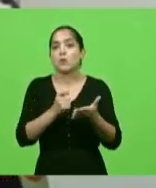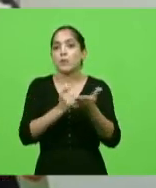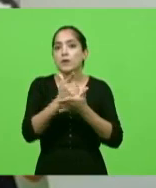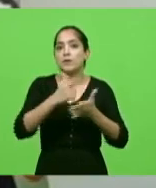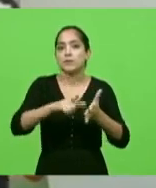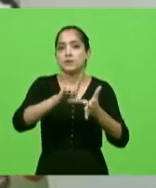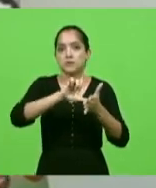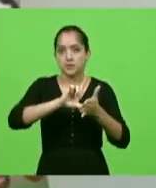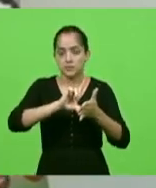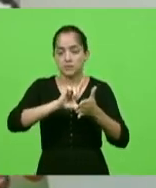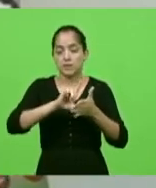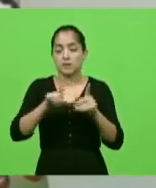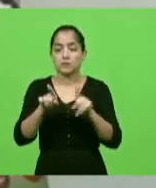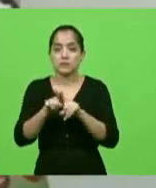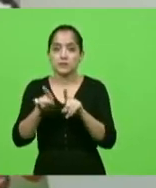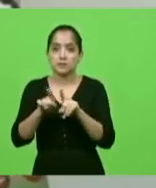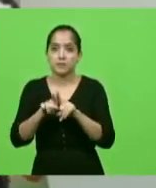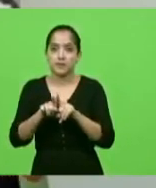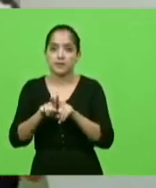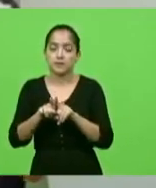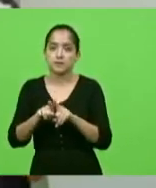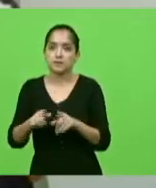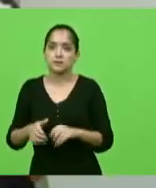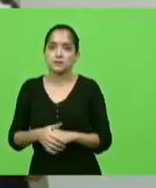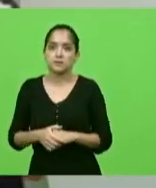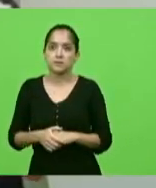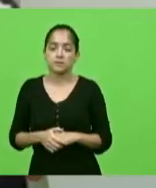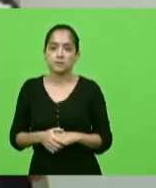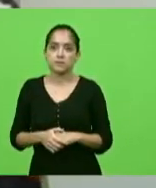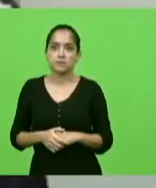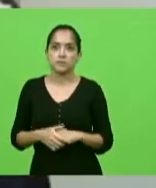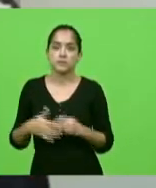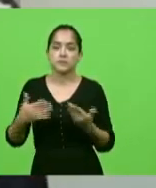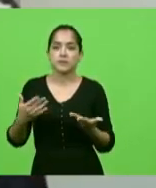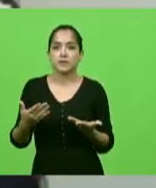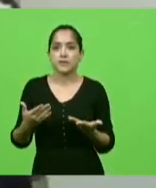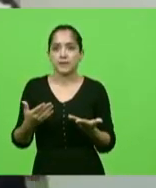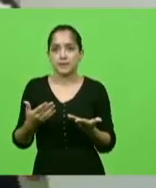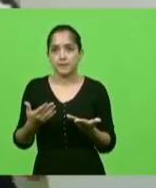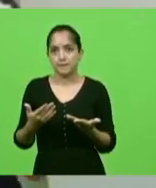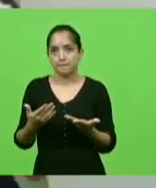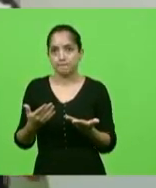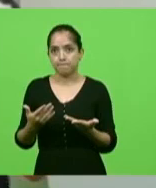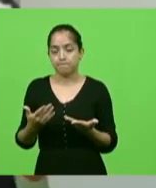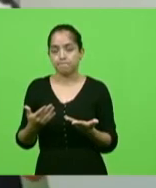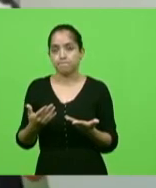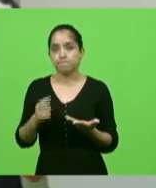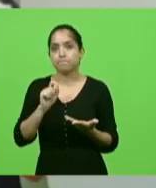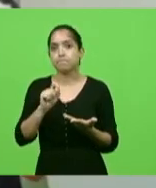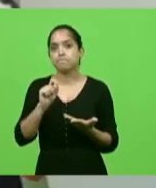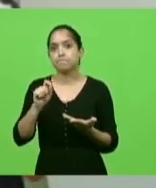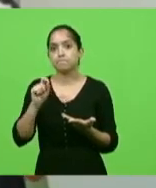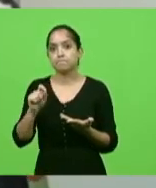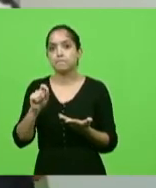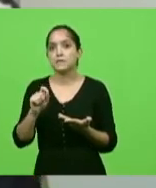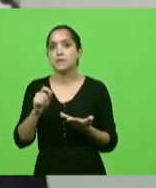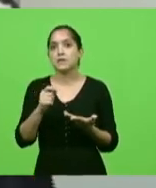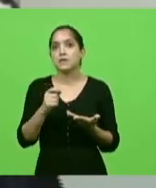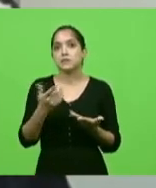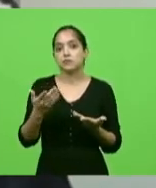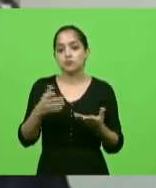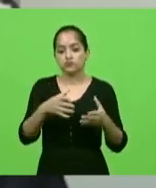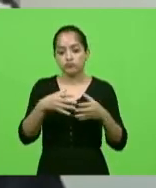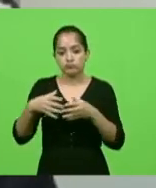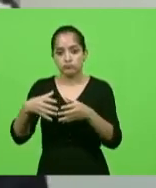antecipado vislumbrando aí um tanto fantasioso é cogitar a coexistência de